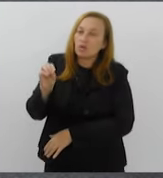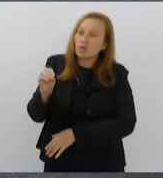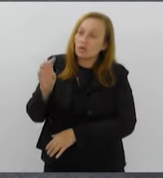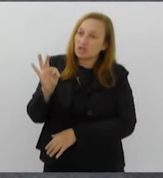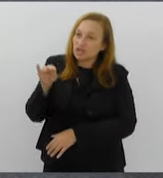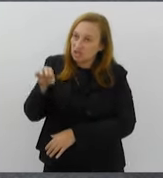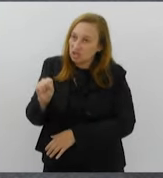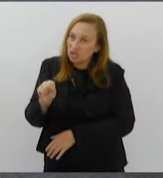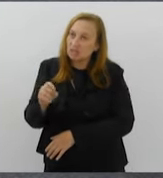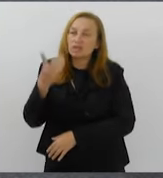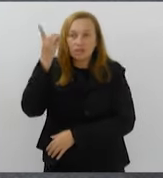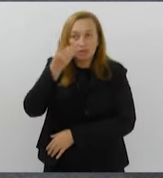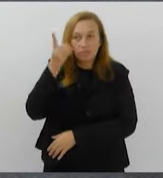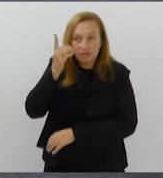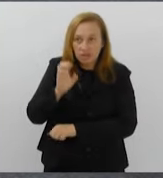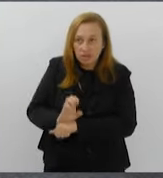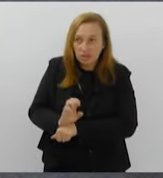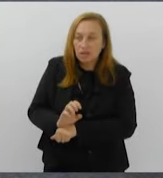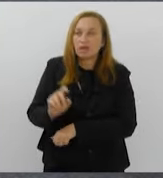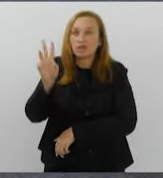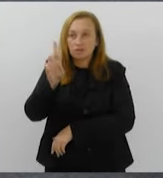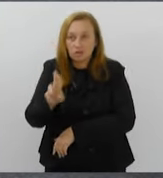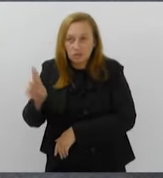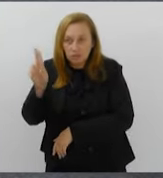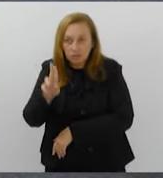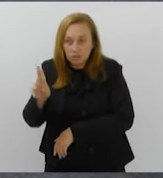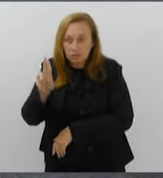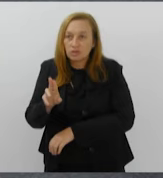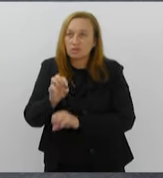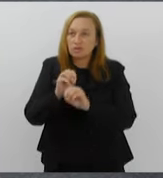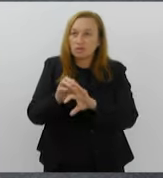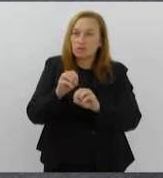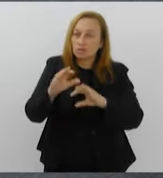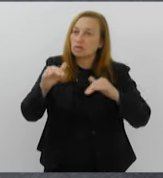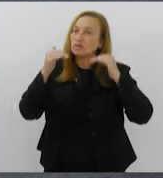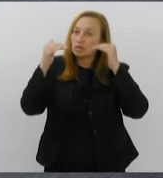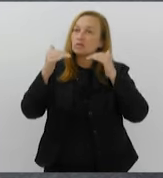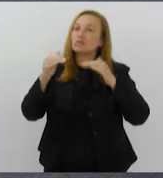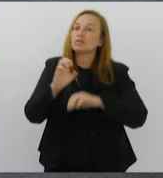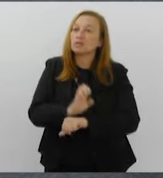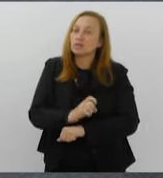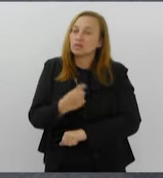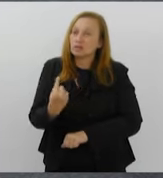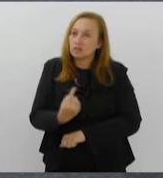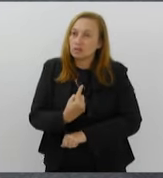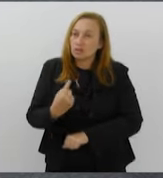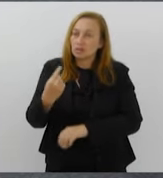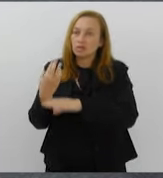como deputado estadual, as universidades de ensino superior no nosso Estado,